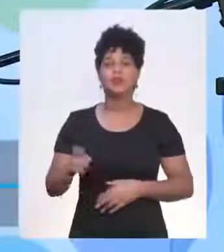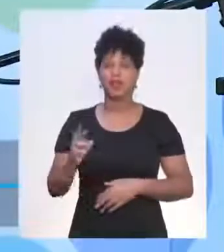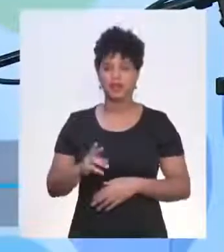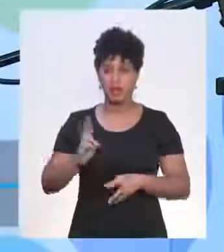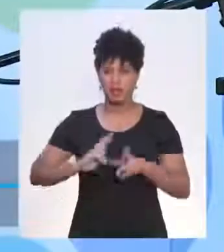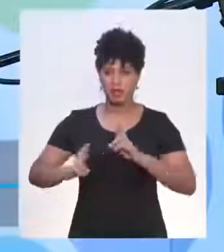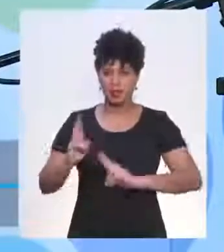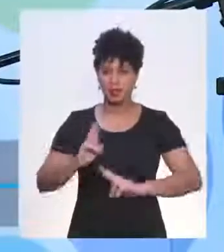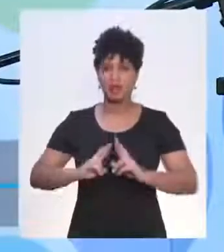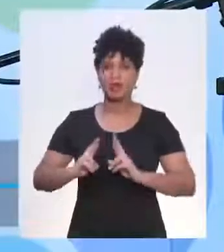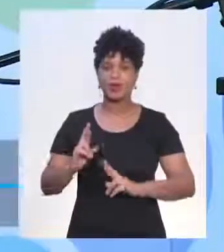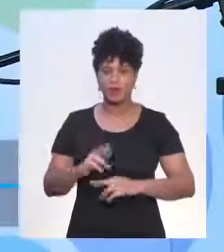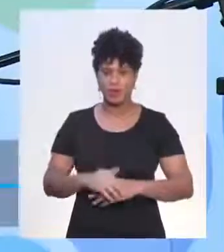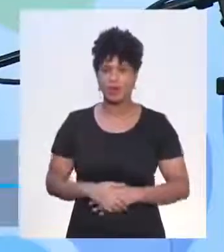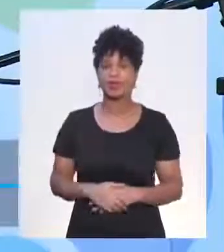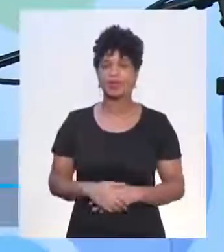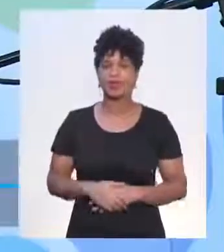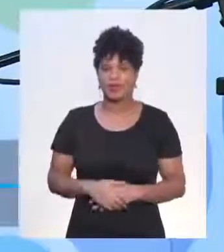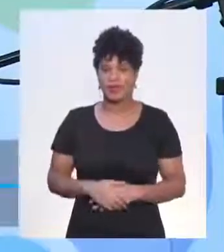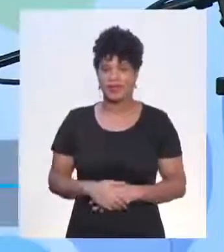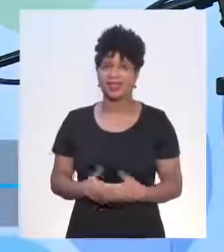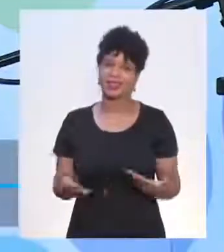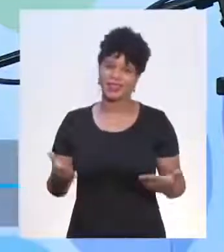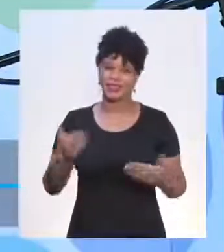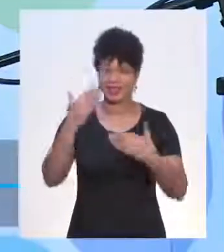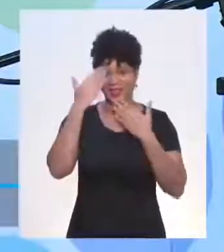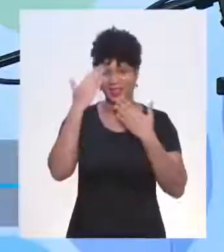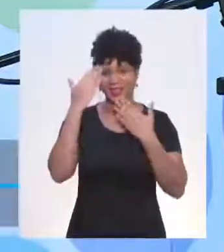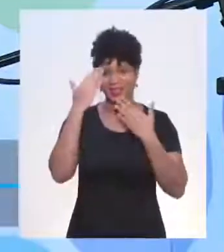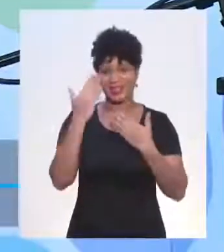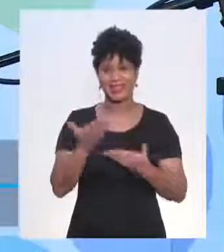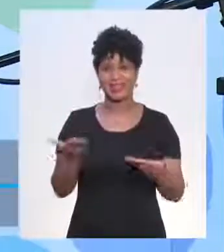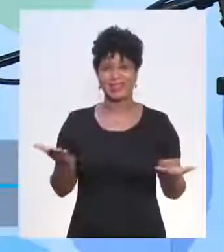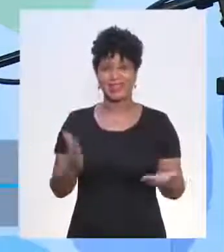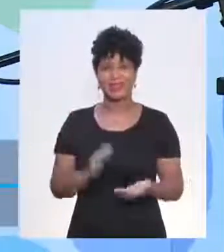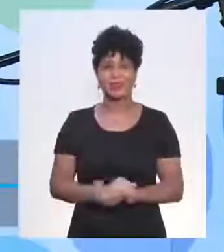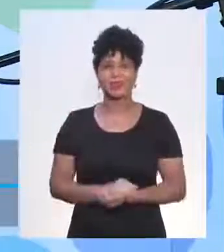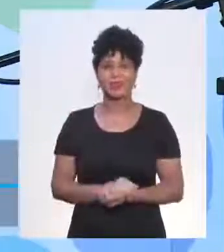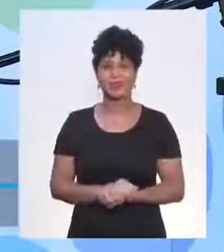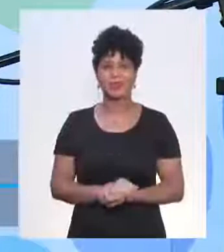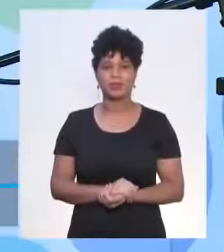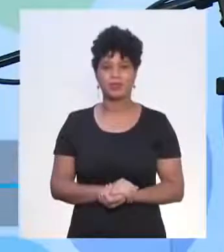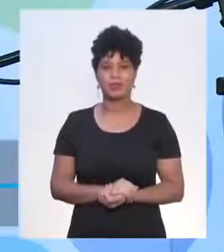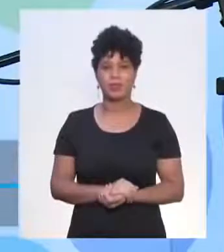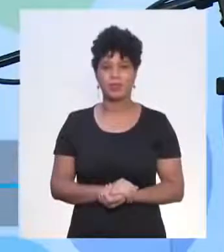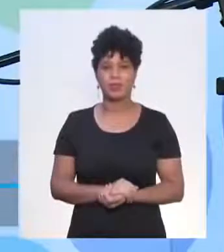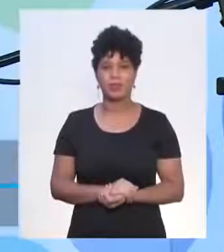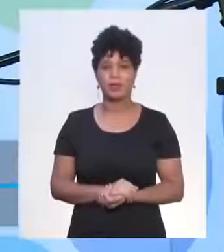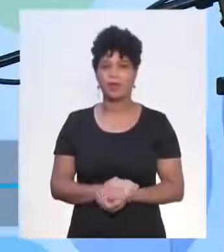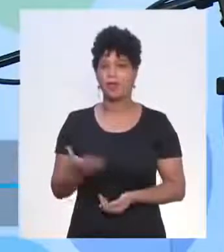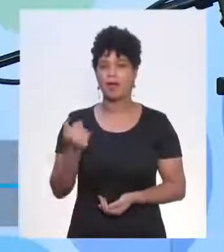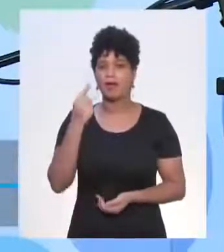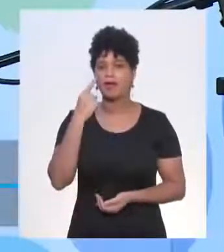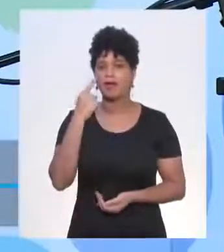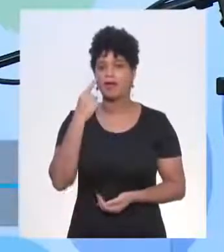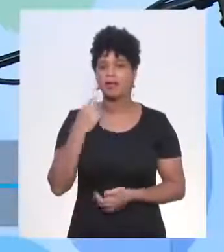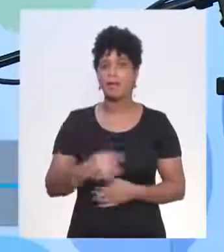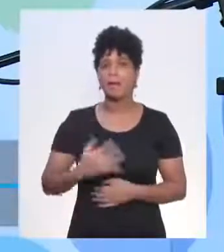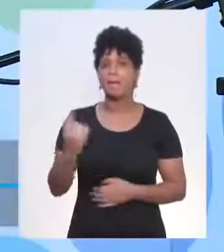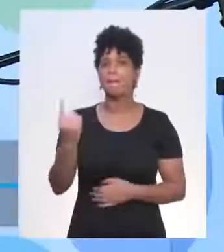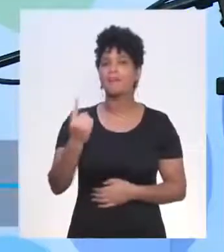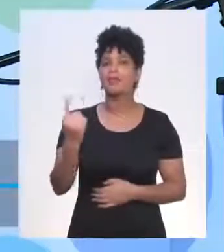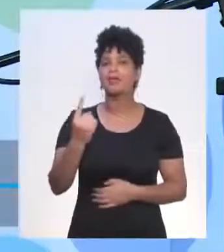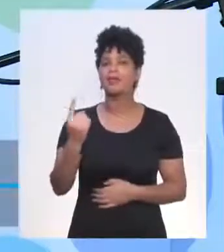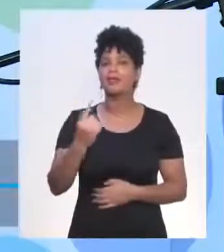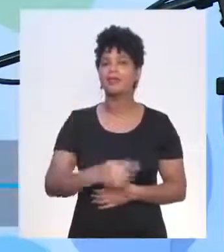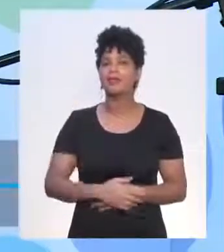aí sempre com muito carinho a gente agradece né é mas estou vamos lá vamos lá quem será que vai ser o